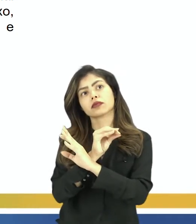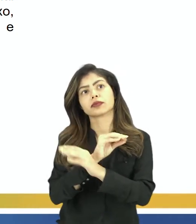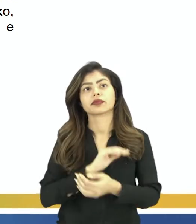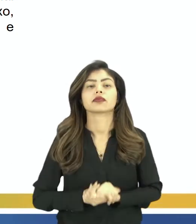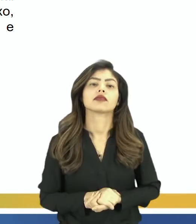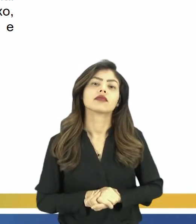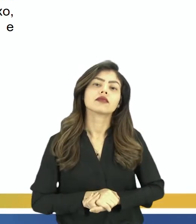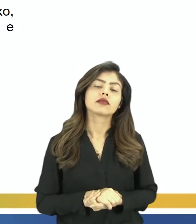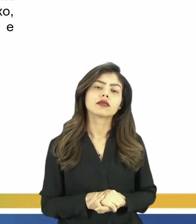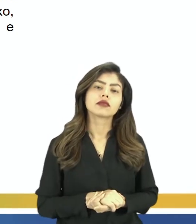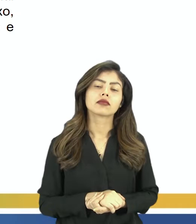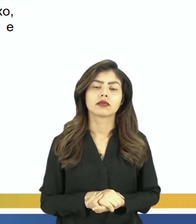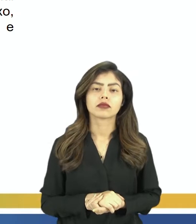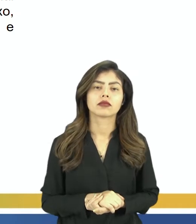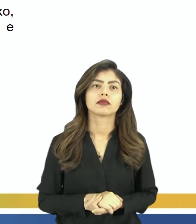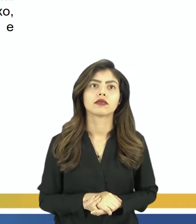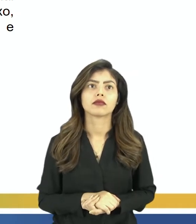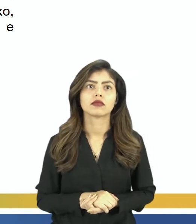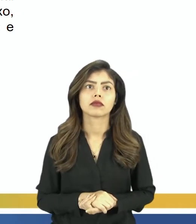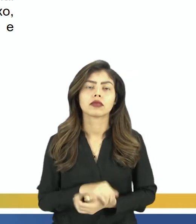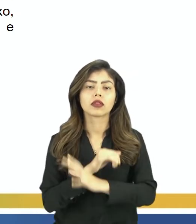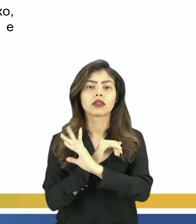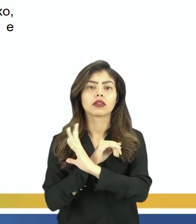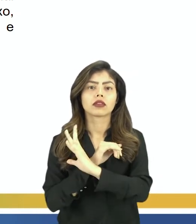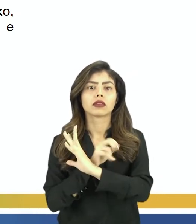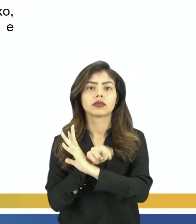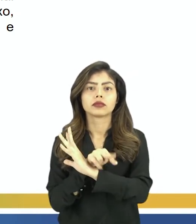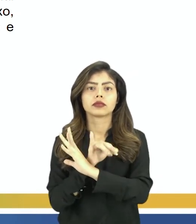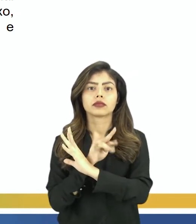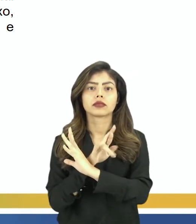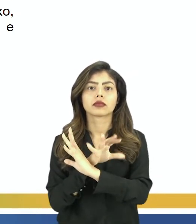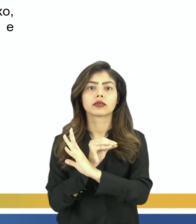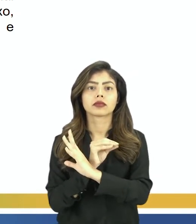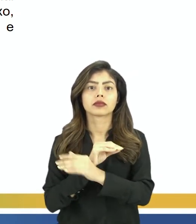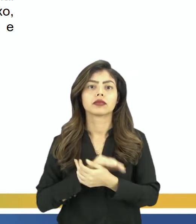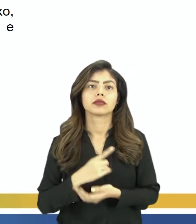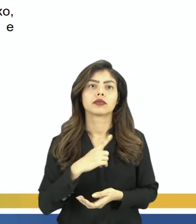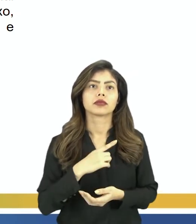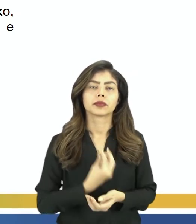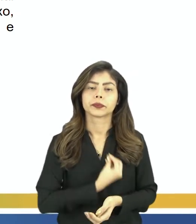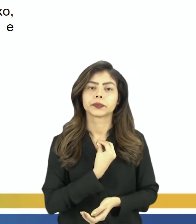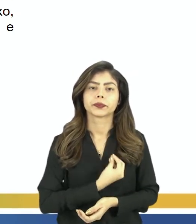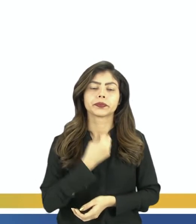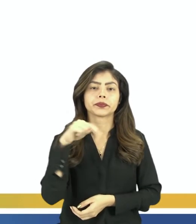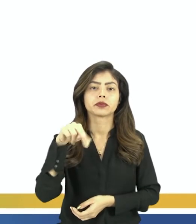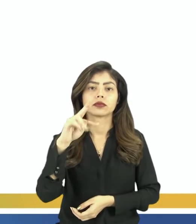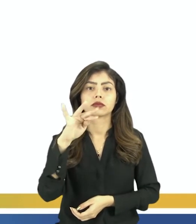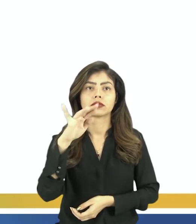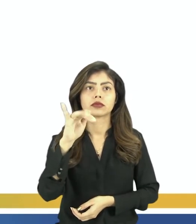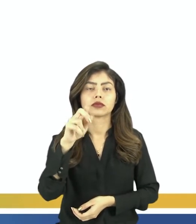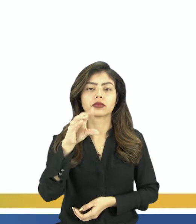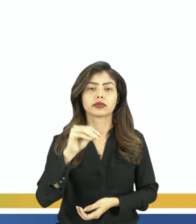reações de ionização, e o ácido nítrico que tem a presença do nitrogênio.